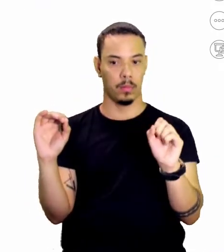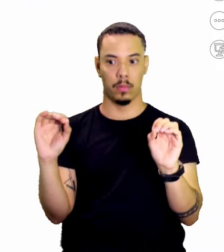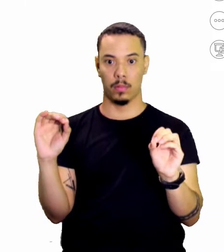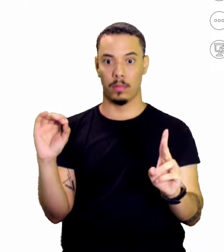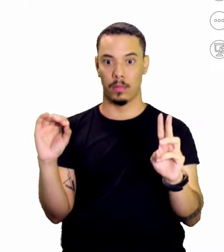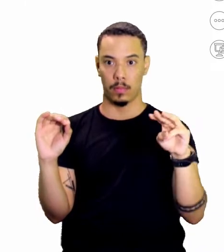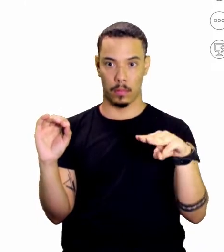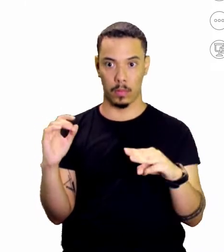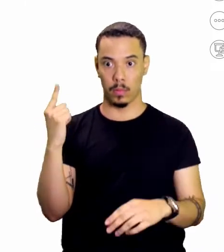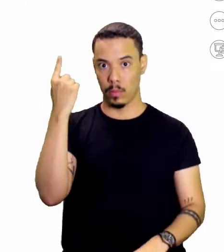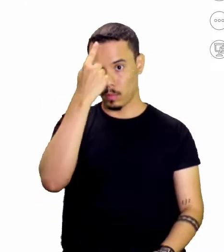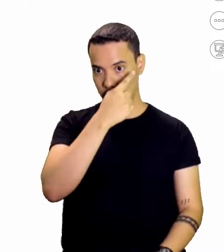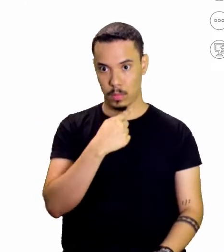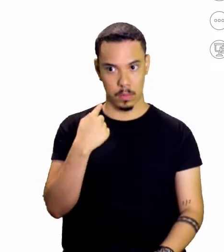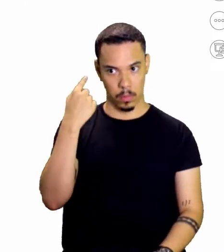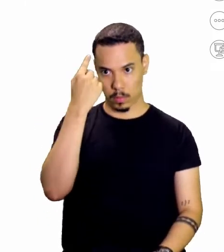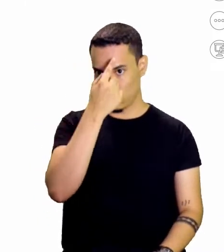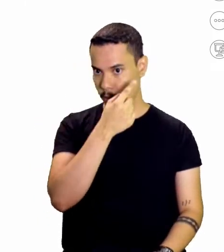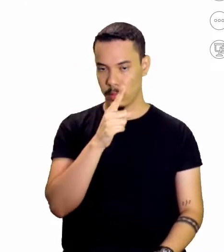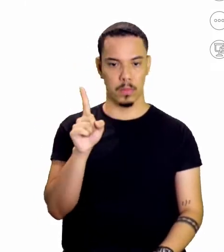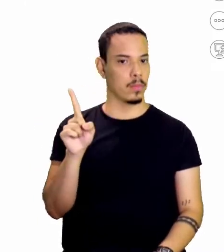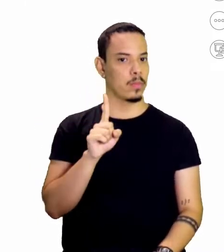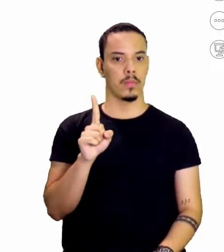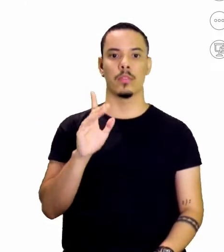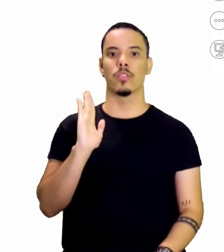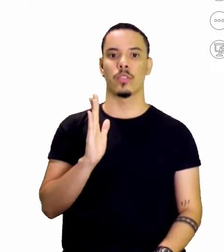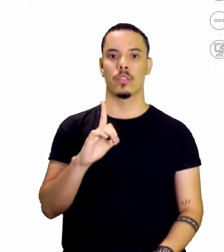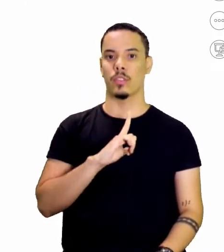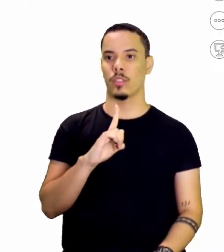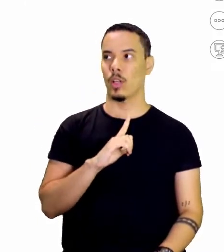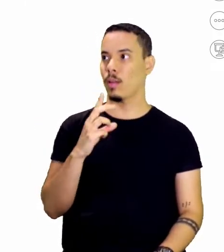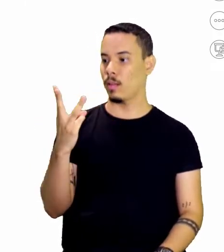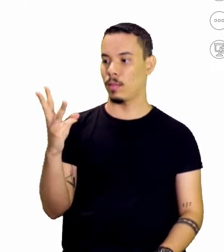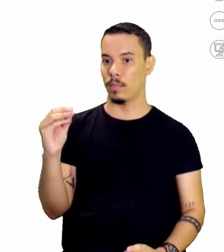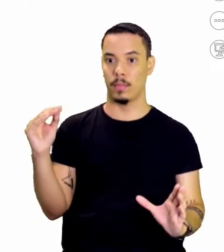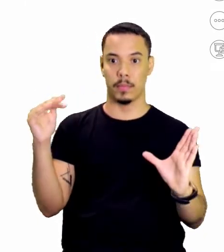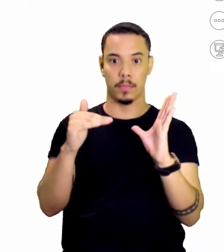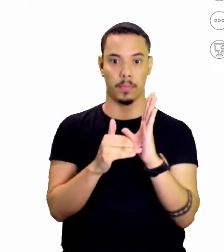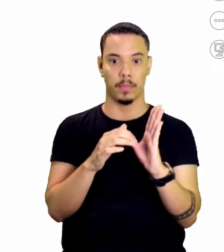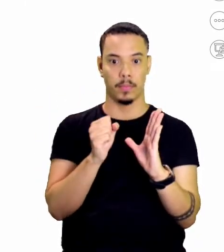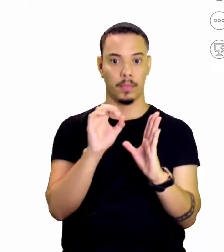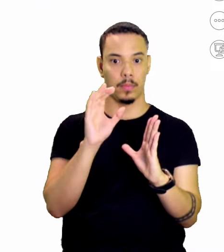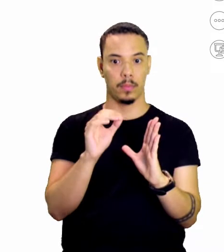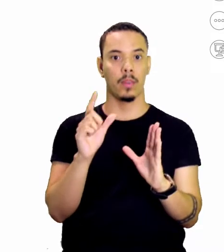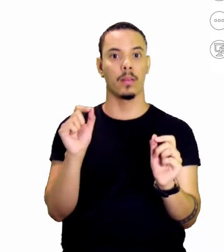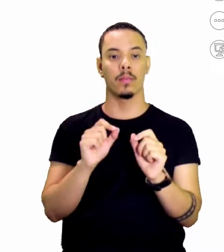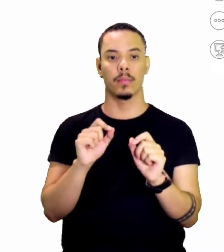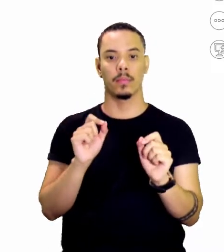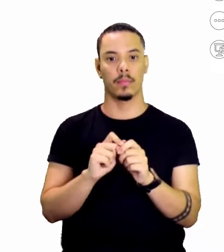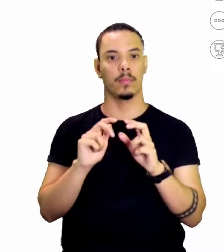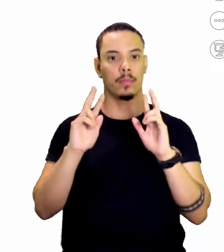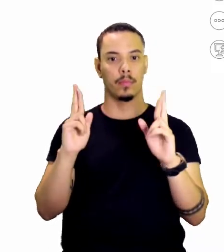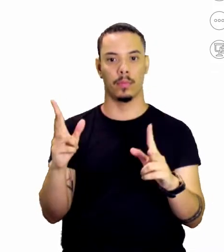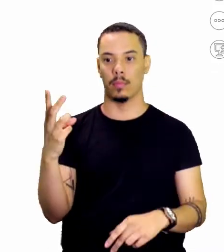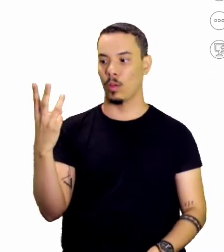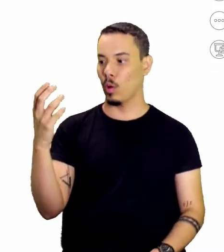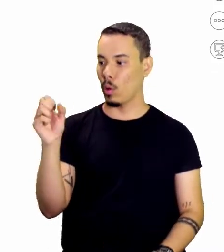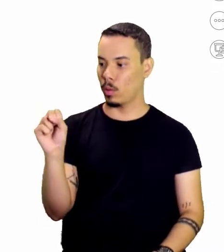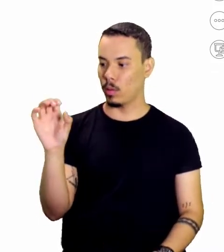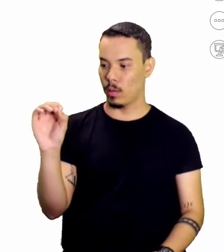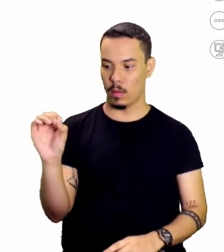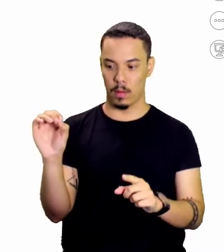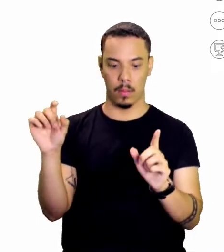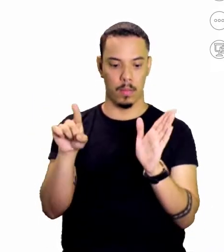80 quilômetros em uma hora então é isso aí já saiu do 30 se eu fui até 80 eu vou fazer diferença de 80